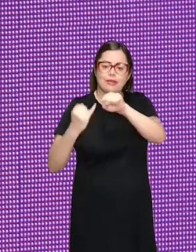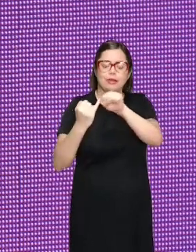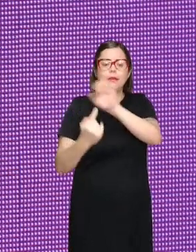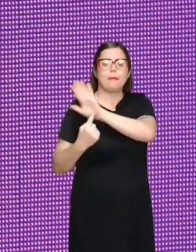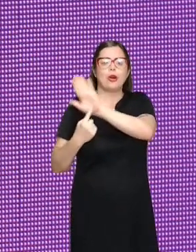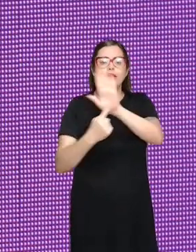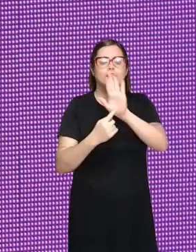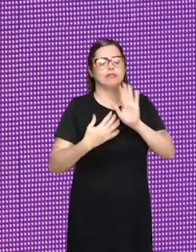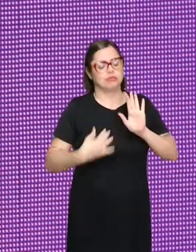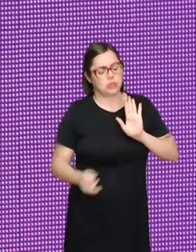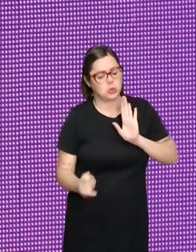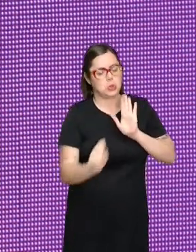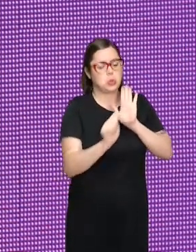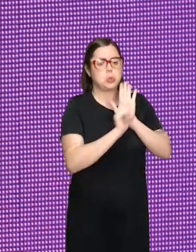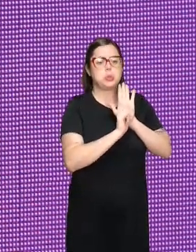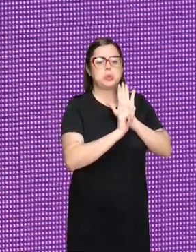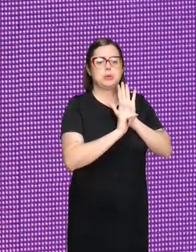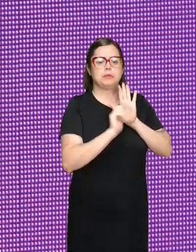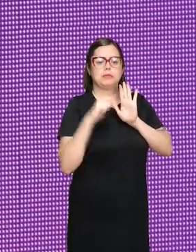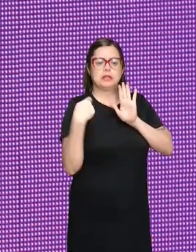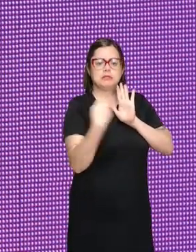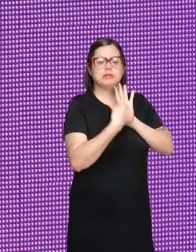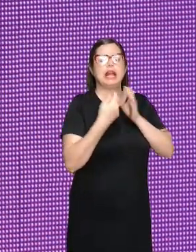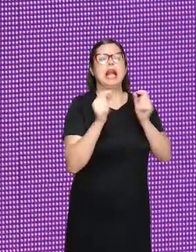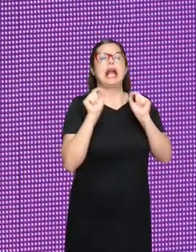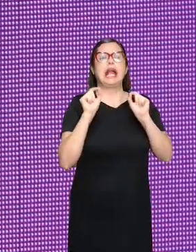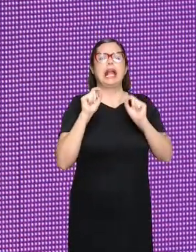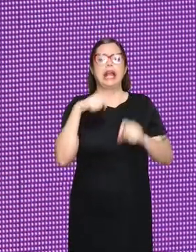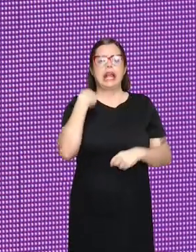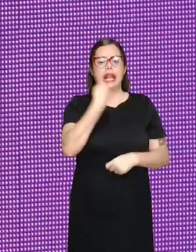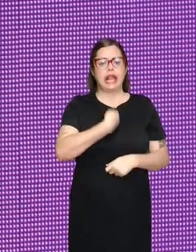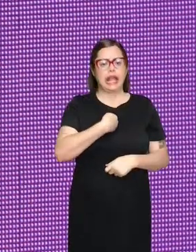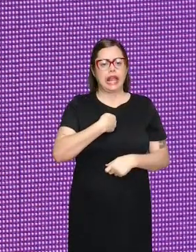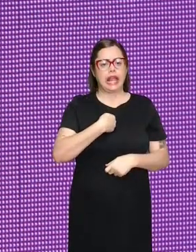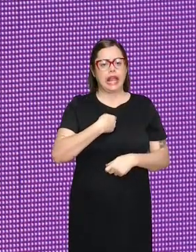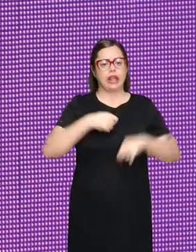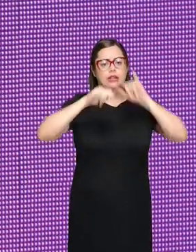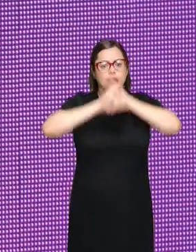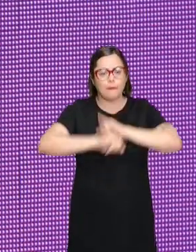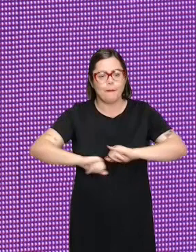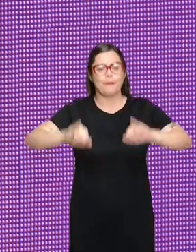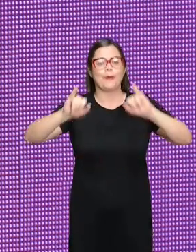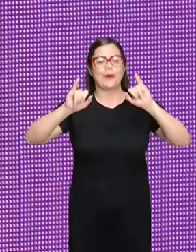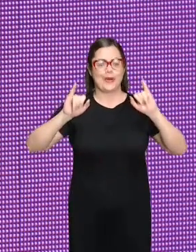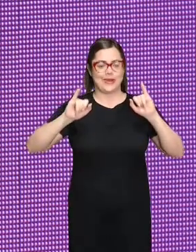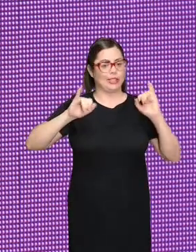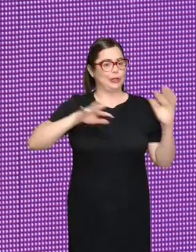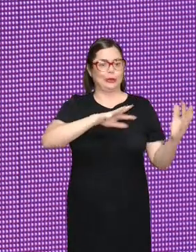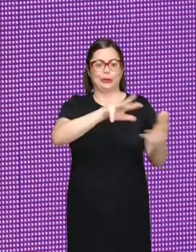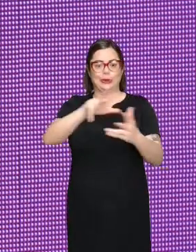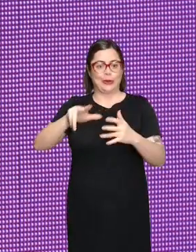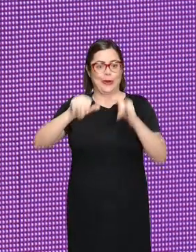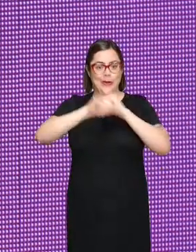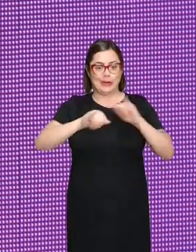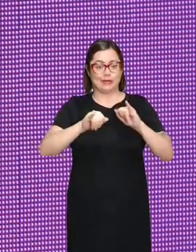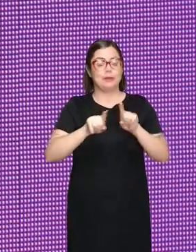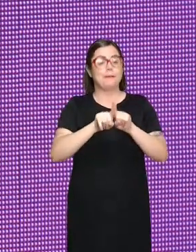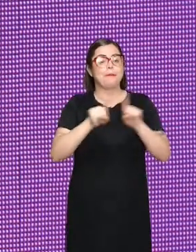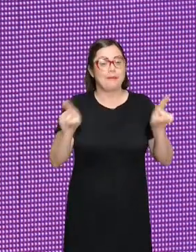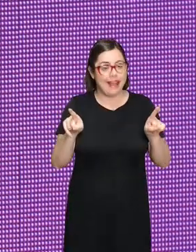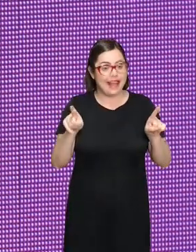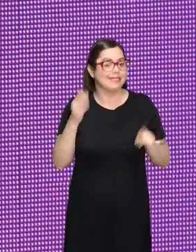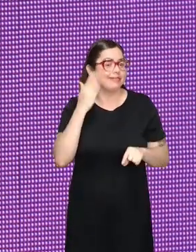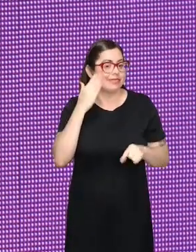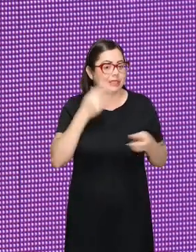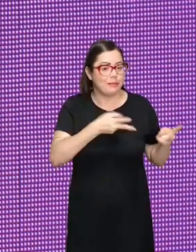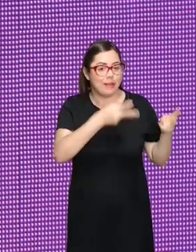é. E isso rapidamente, né, também acabou se desvirtuando muito, né, e a gente viu, né, a internet sendo usada como